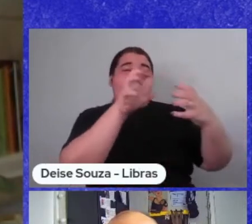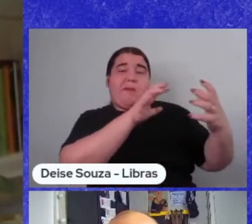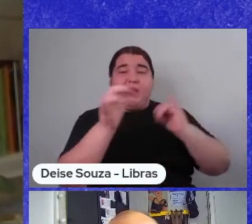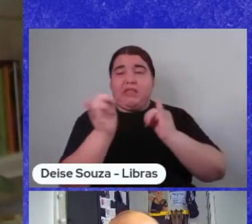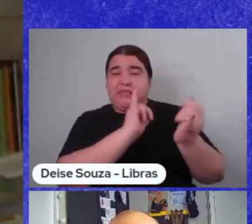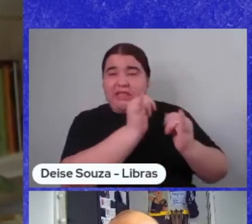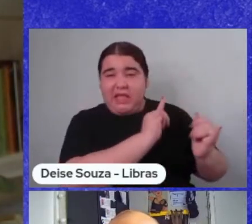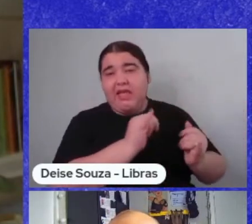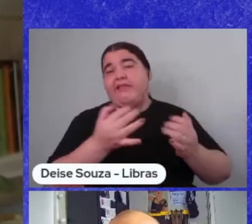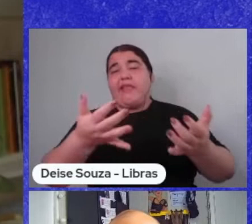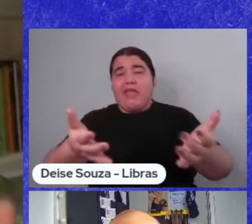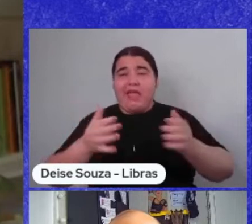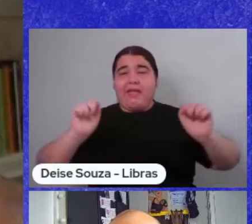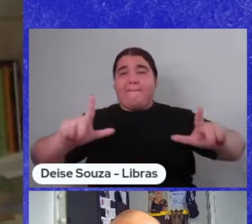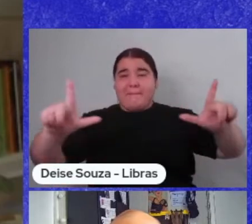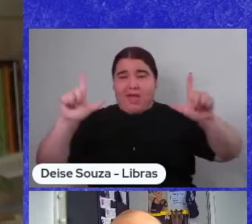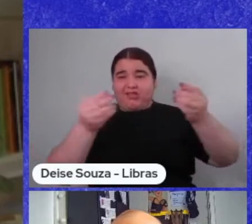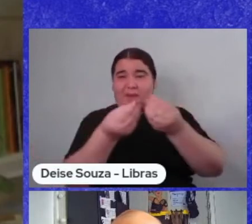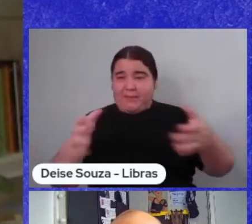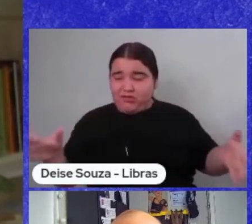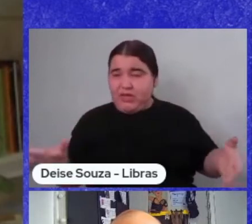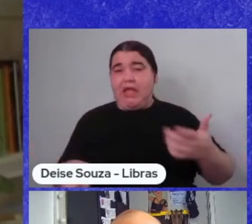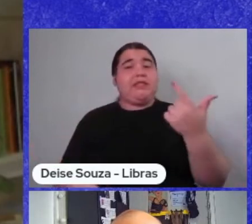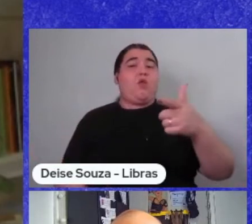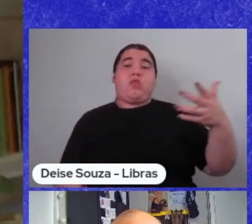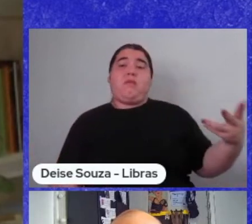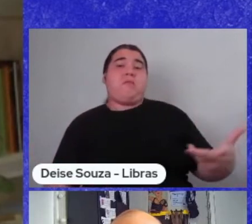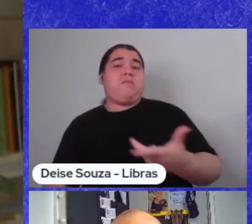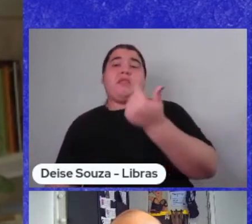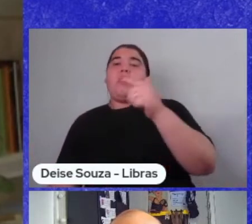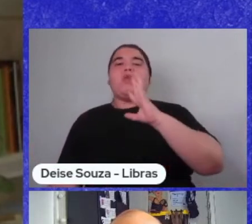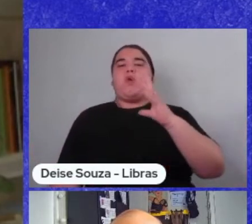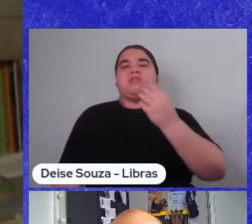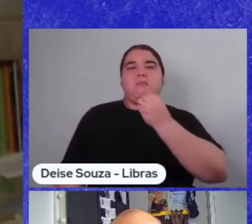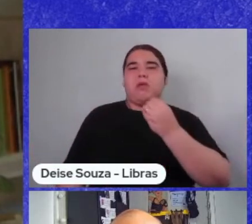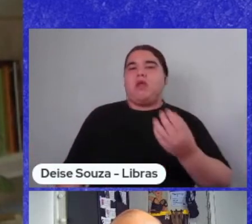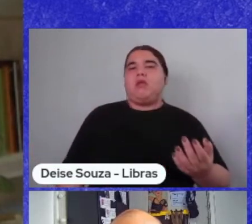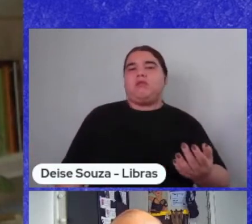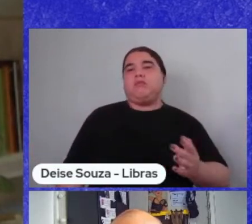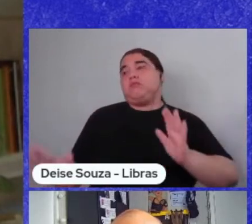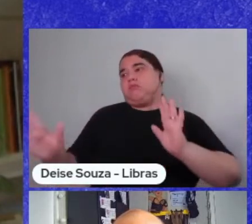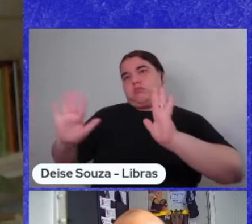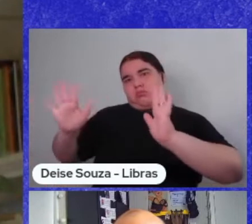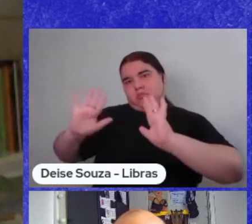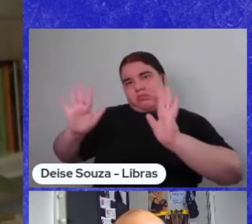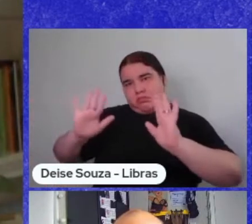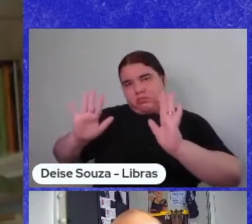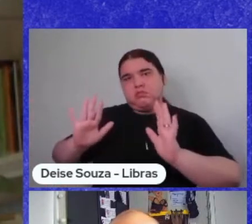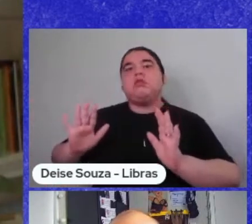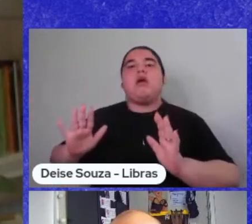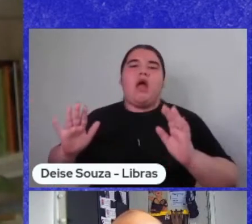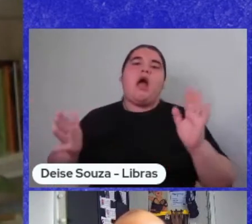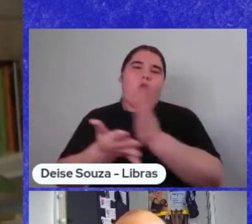para cancelar, sem ter uma propriedade para falar daquilo. Então eu acho que, não estou falando que cancelamento é necessário, viu? Muita gente precisa ser cancelada,